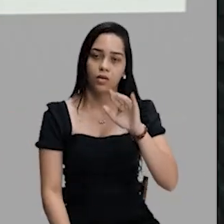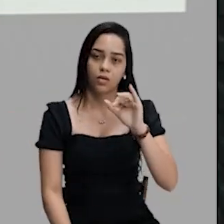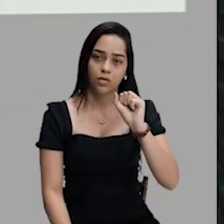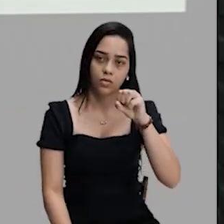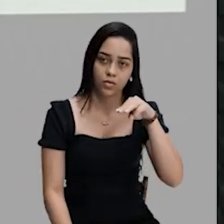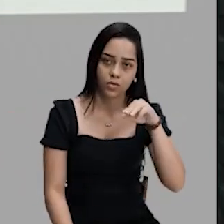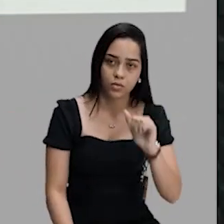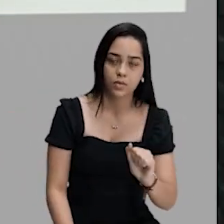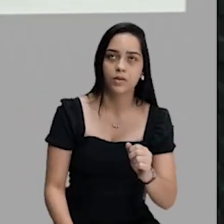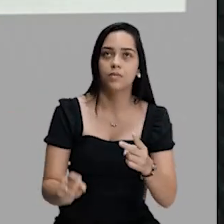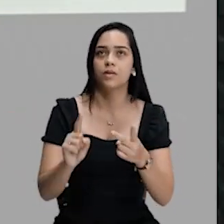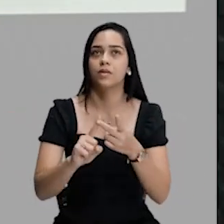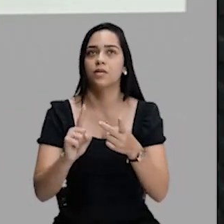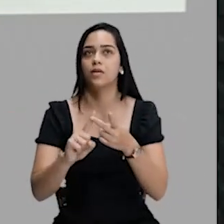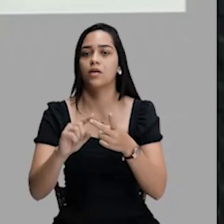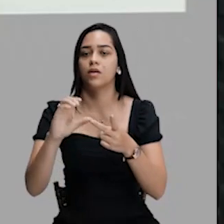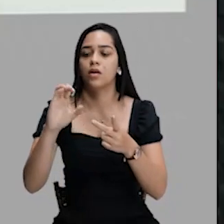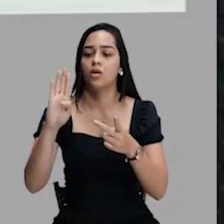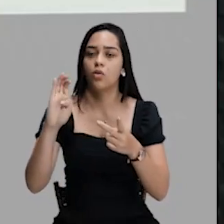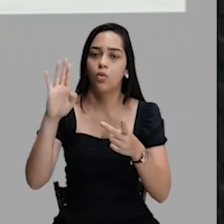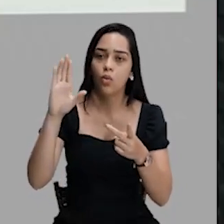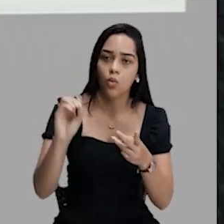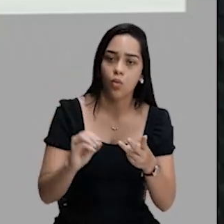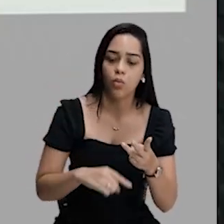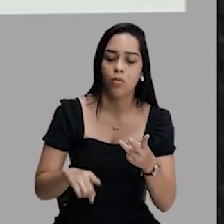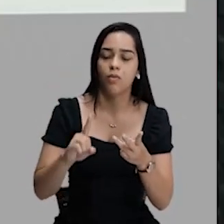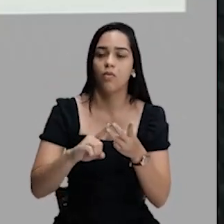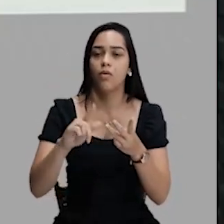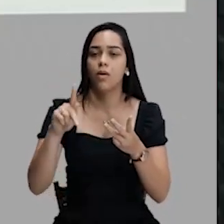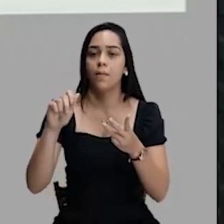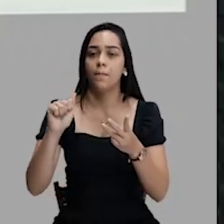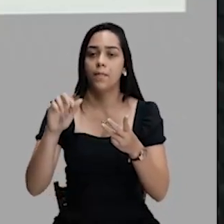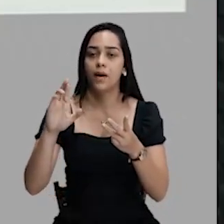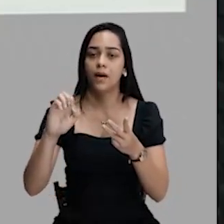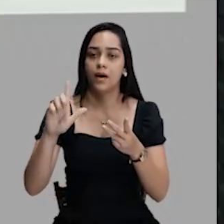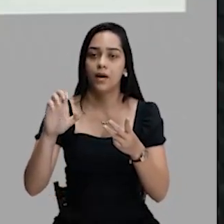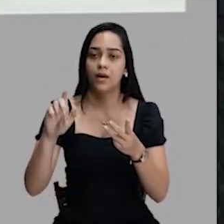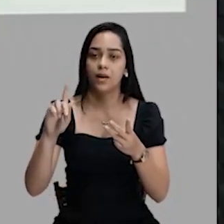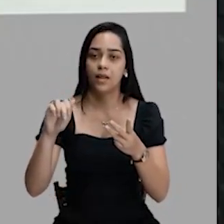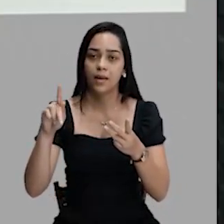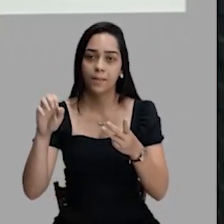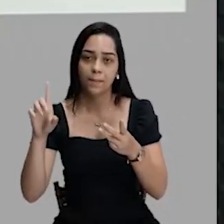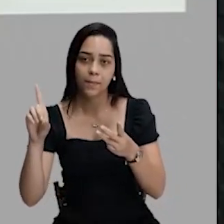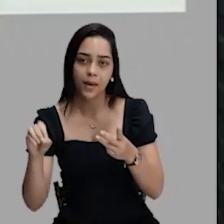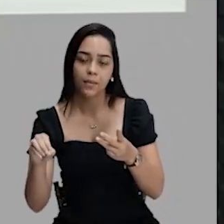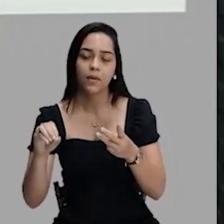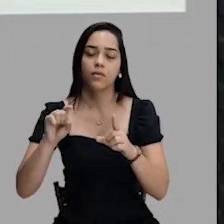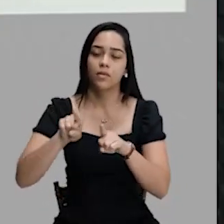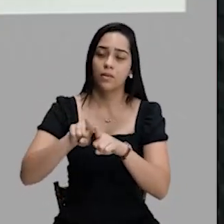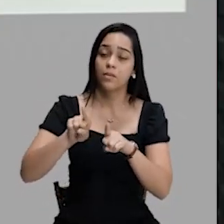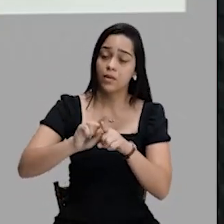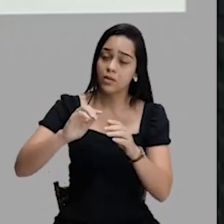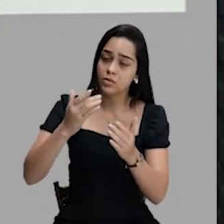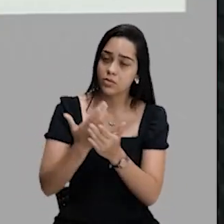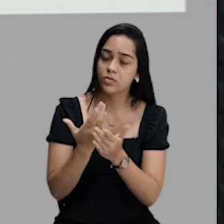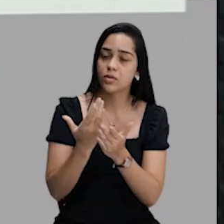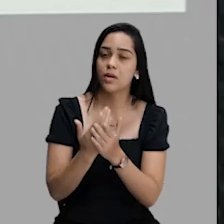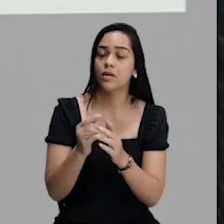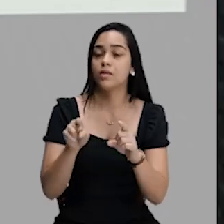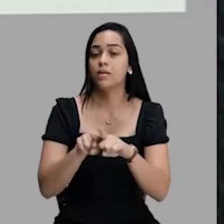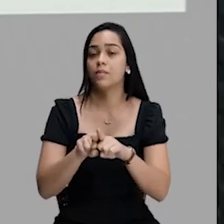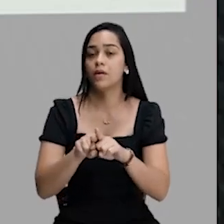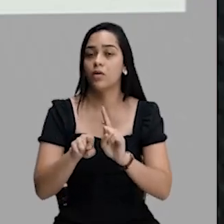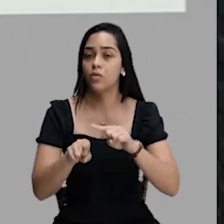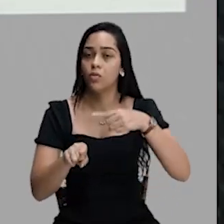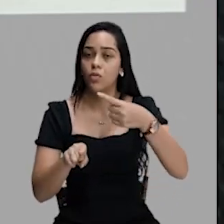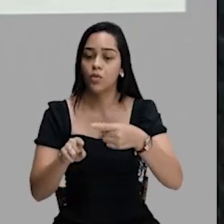tá? Aí vai entrar o estudo do cubo, o estudo do paralelepípedo. Tá? Mais na frente a gente vai estudar também um